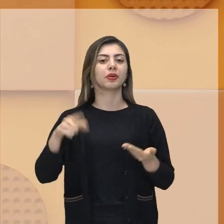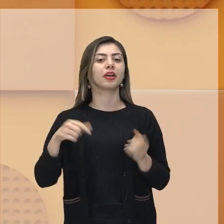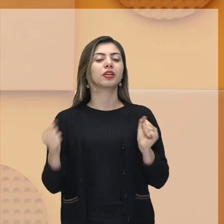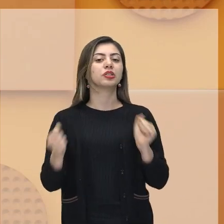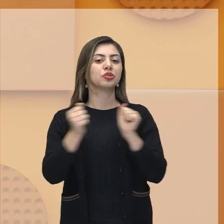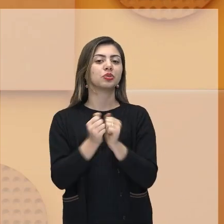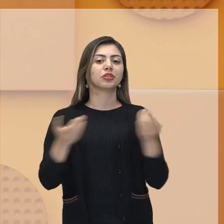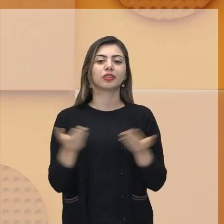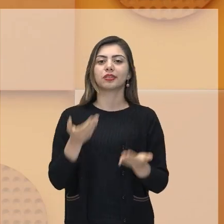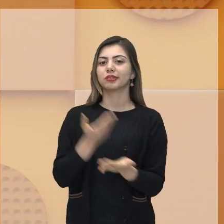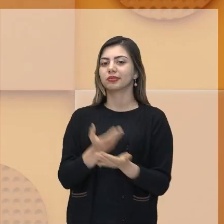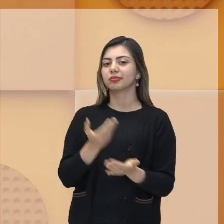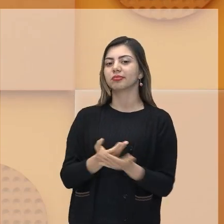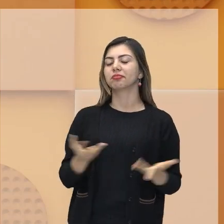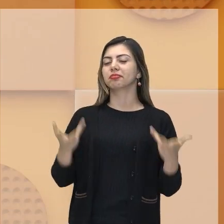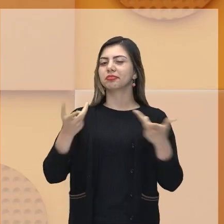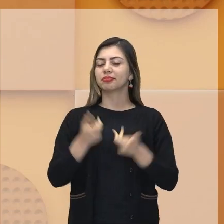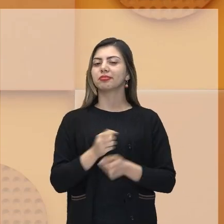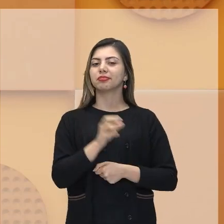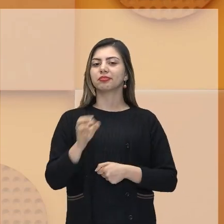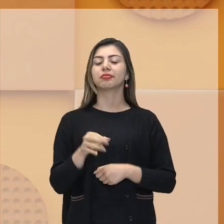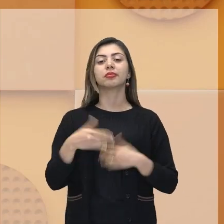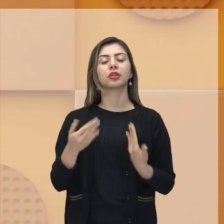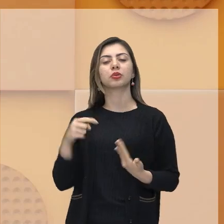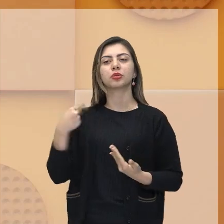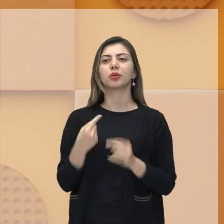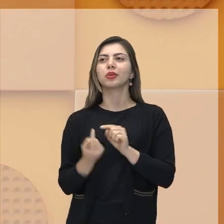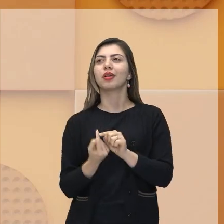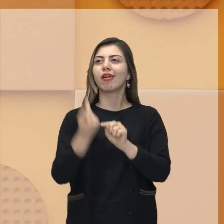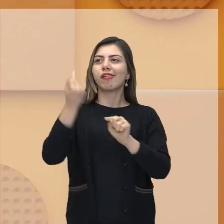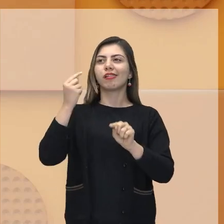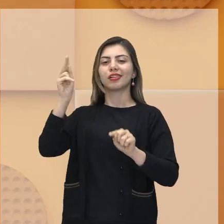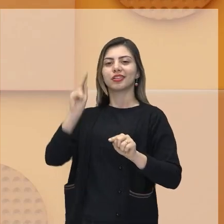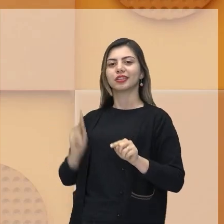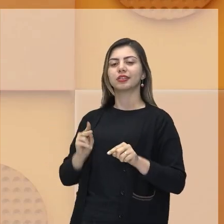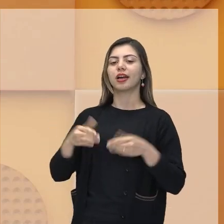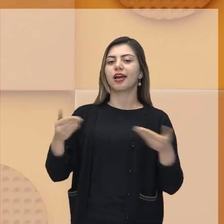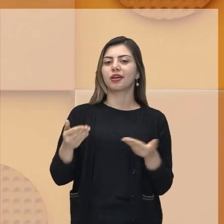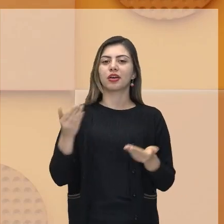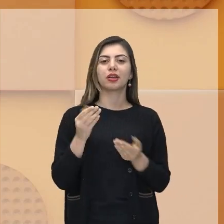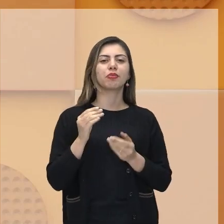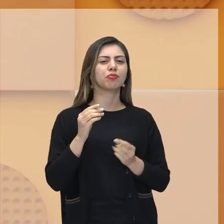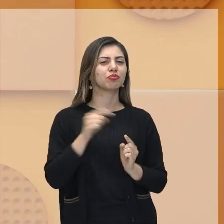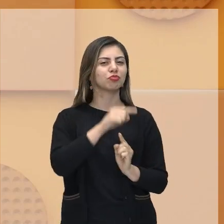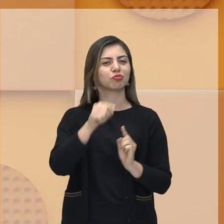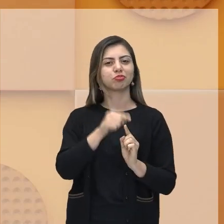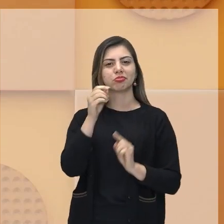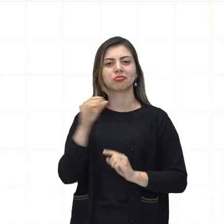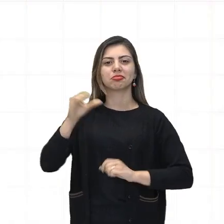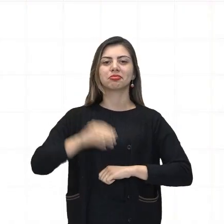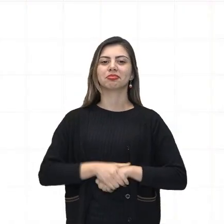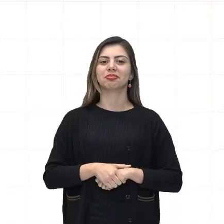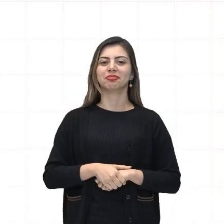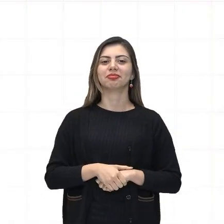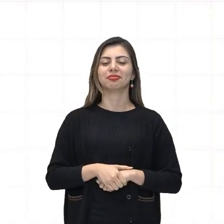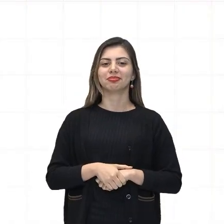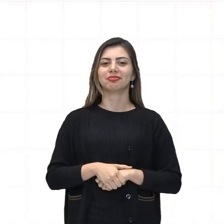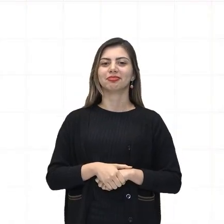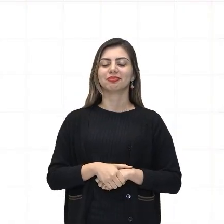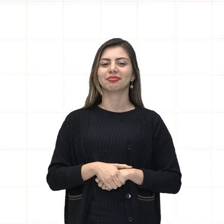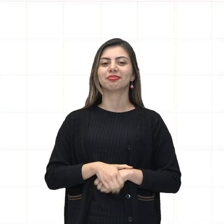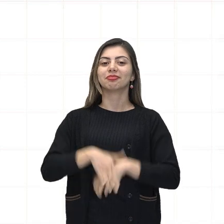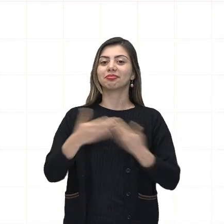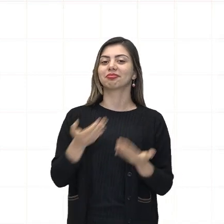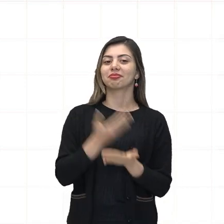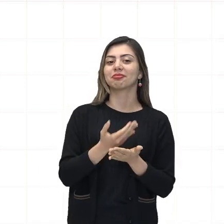anfitrião nessa nossa aula maravilhosa, nessa nossa viagem pela história. Então vamos a ela, o tema de nossa aula. Vamos lá, galera!